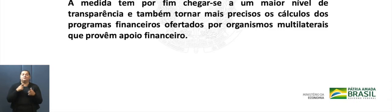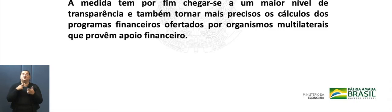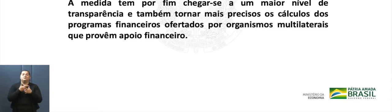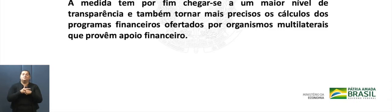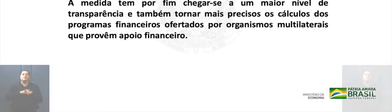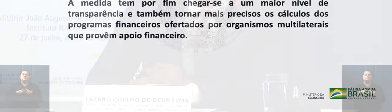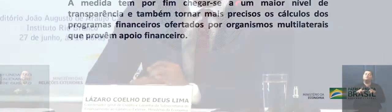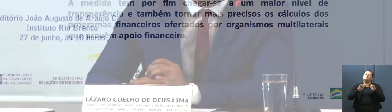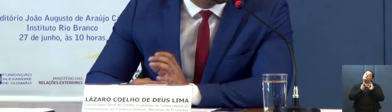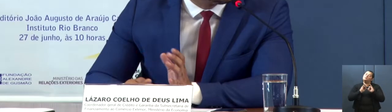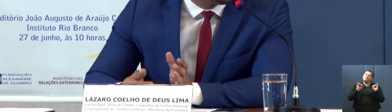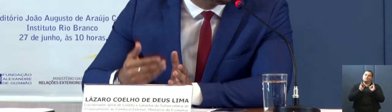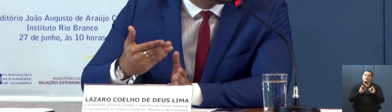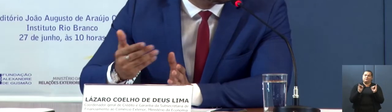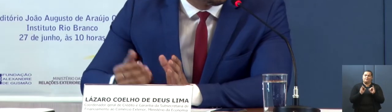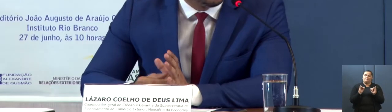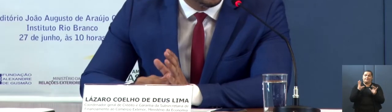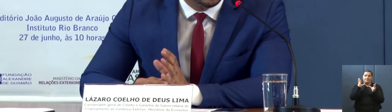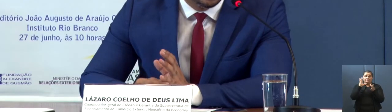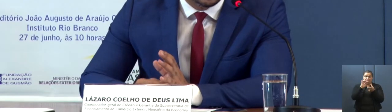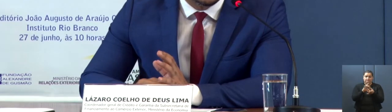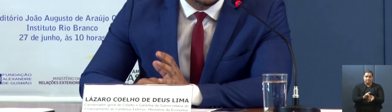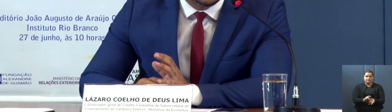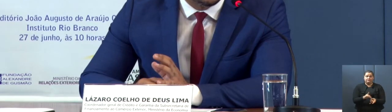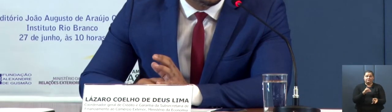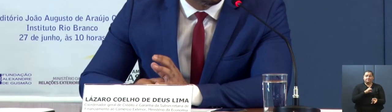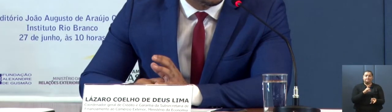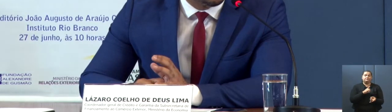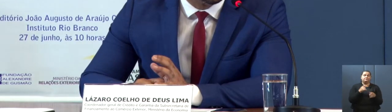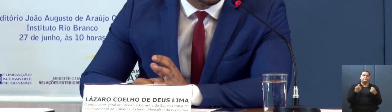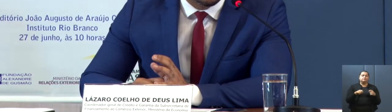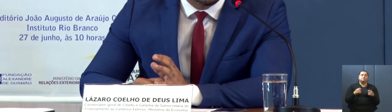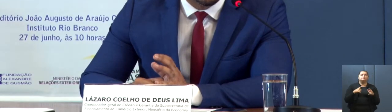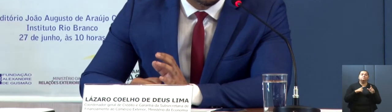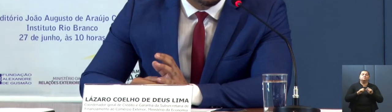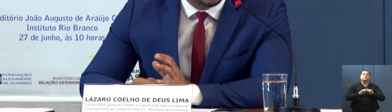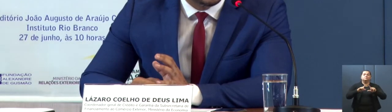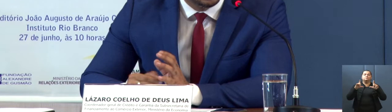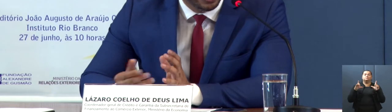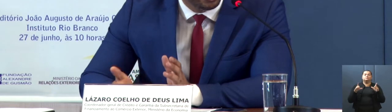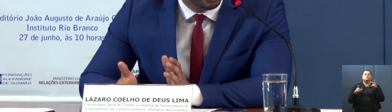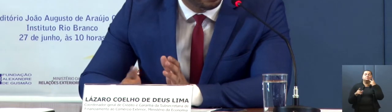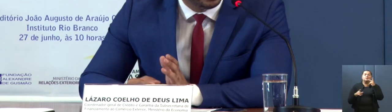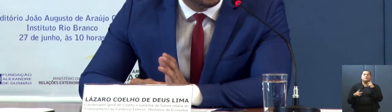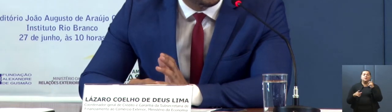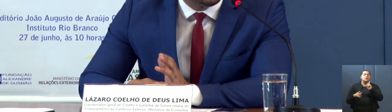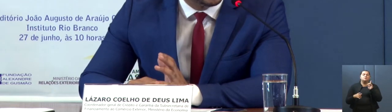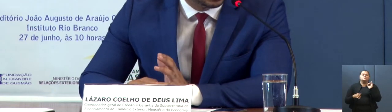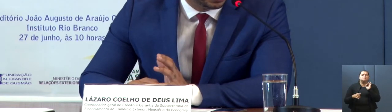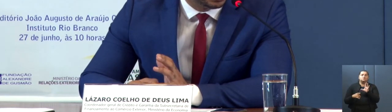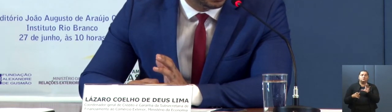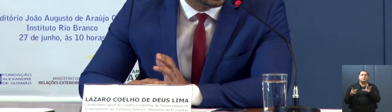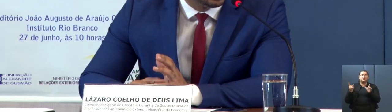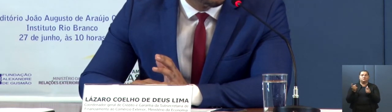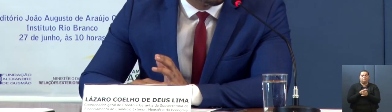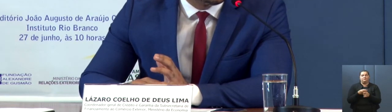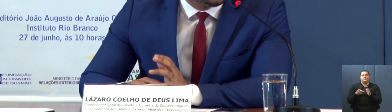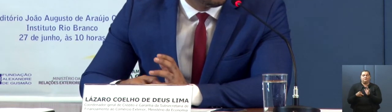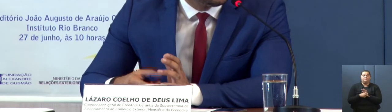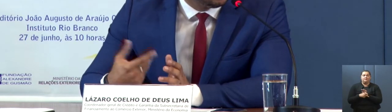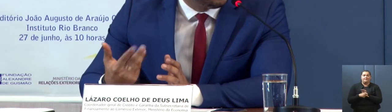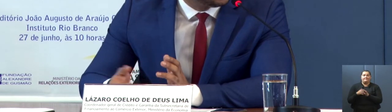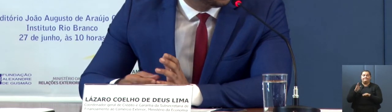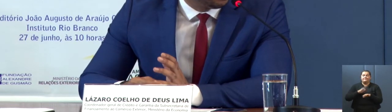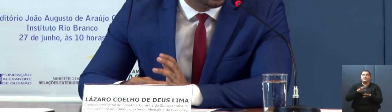compartilhamento de informações. Nesse contexto, surge a necessidade de divulgarmos agora no Clube de Paris não somente dívidas atrasadas,